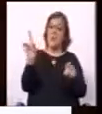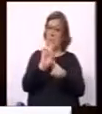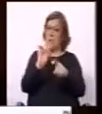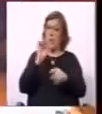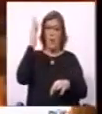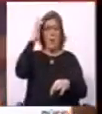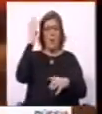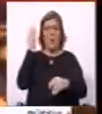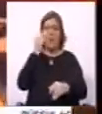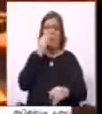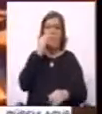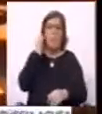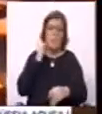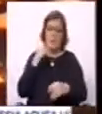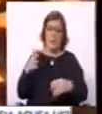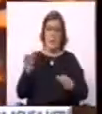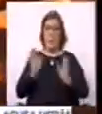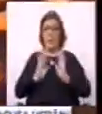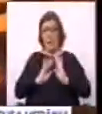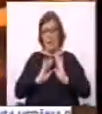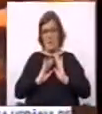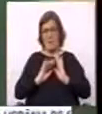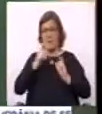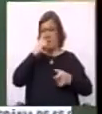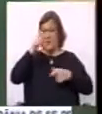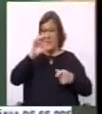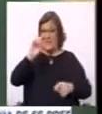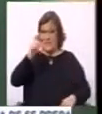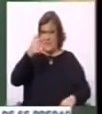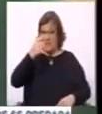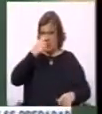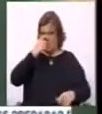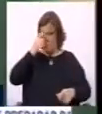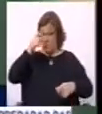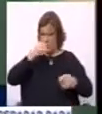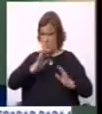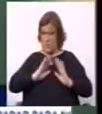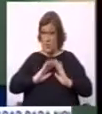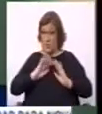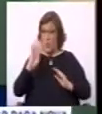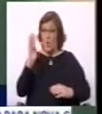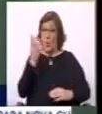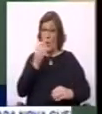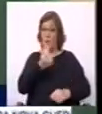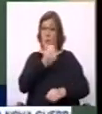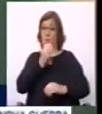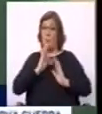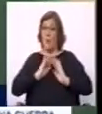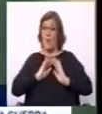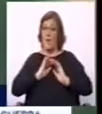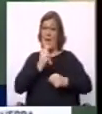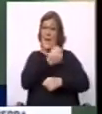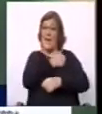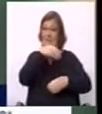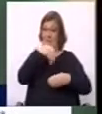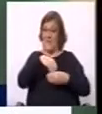número tão dramático de vítimas. Das 65 vítimas mortais, apenas 4 morreram em casa. E essas